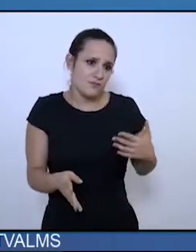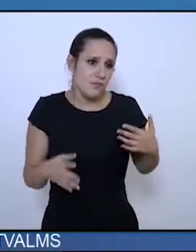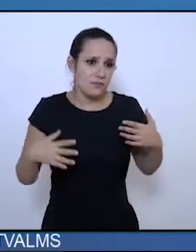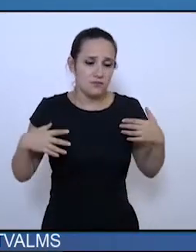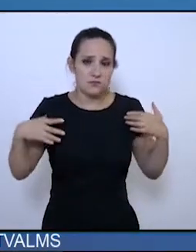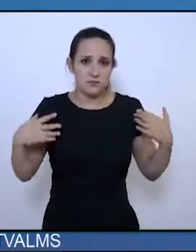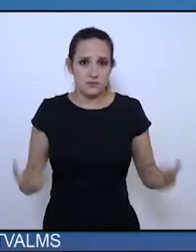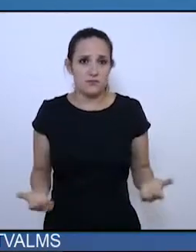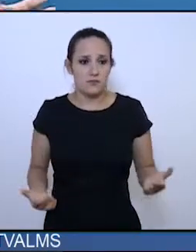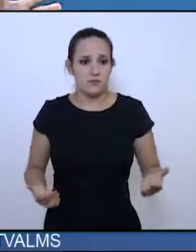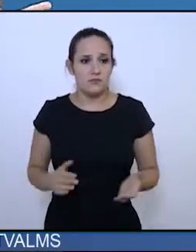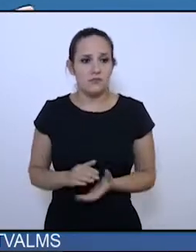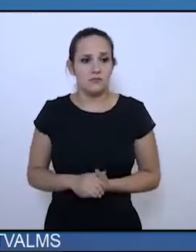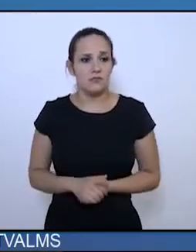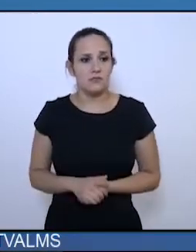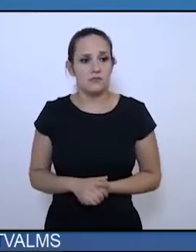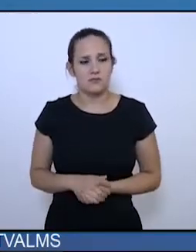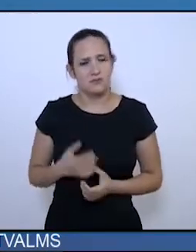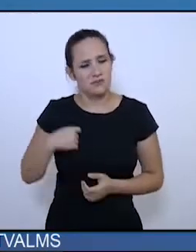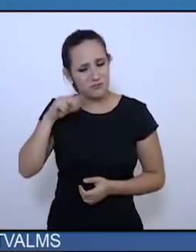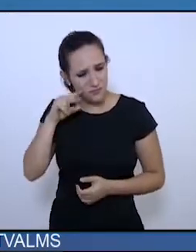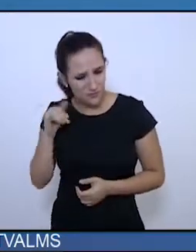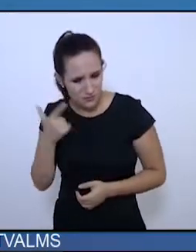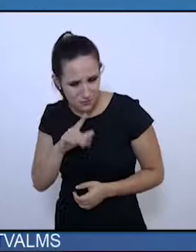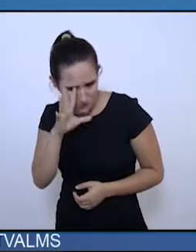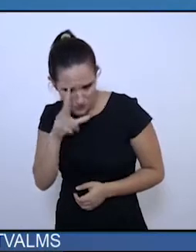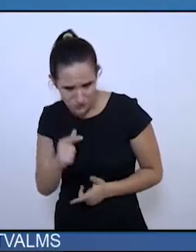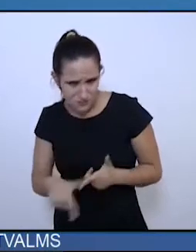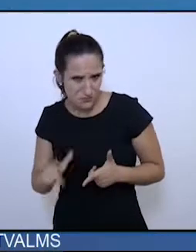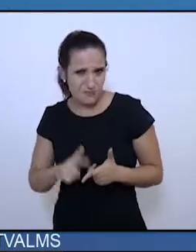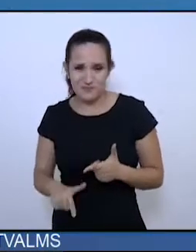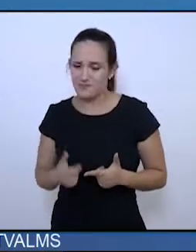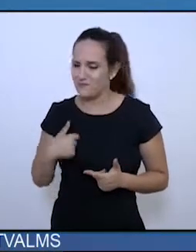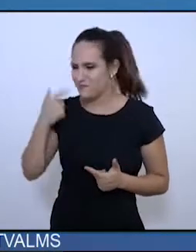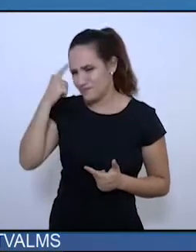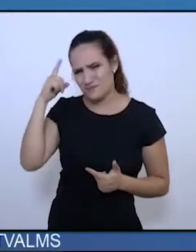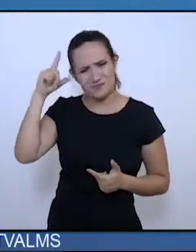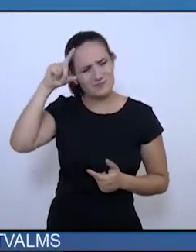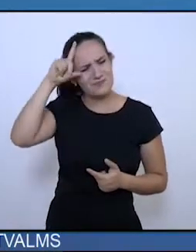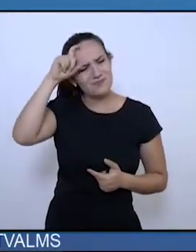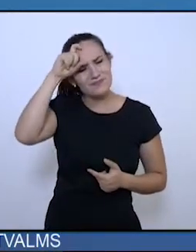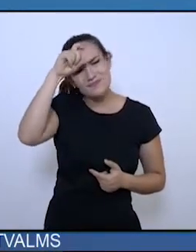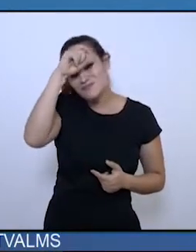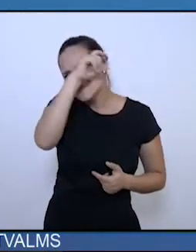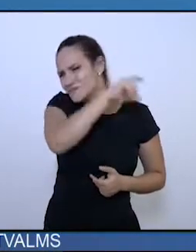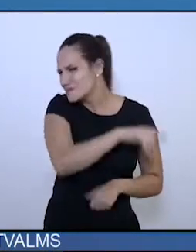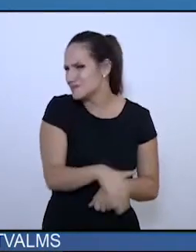possibilidades de darem certo, de tornar realidade, é muito difícil. Muito difícil.